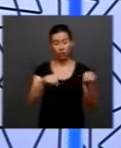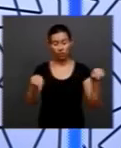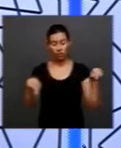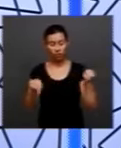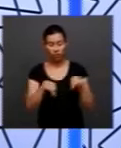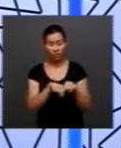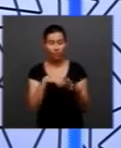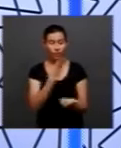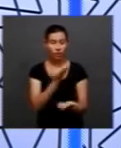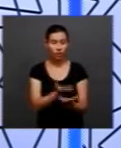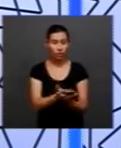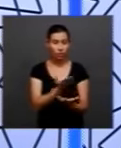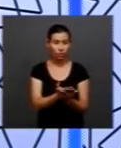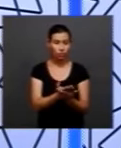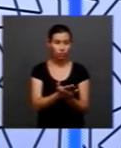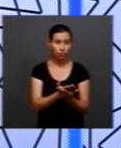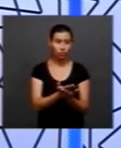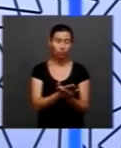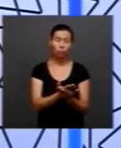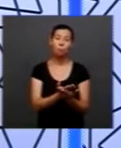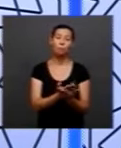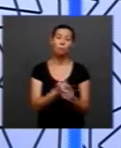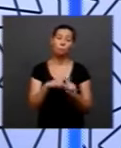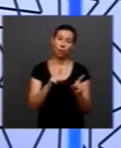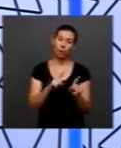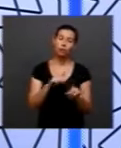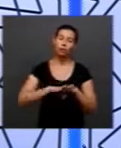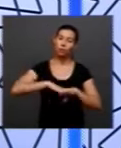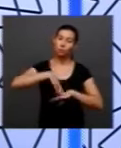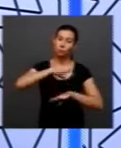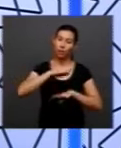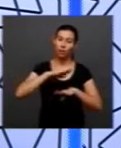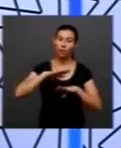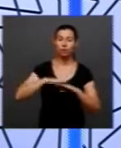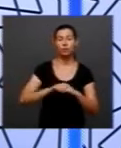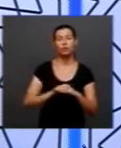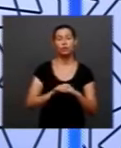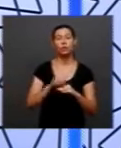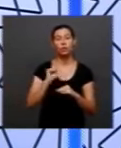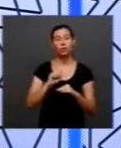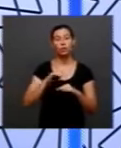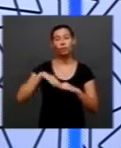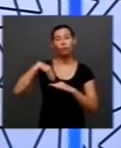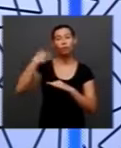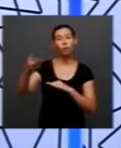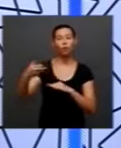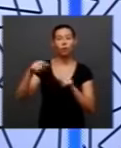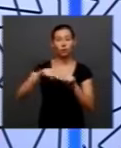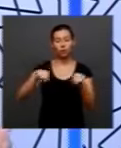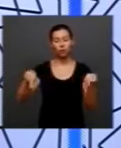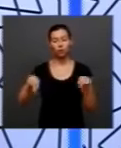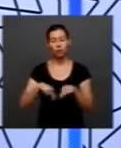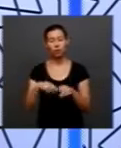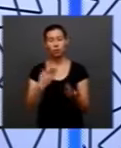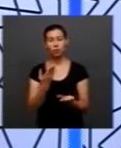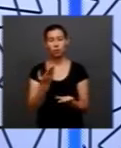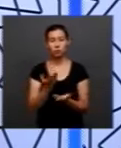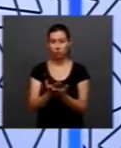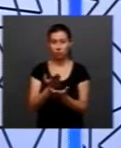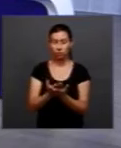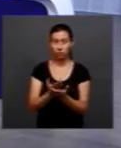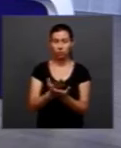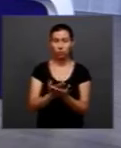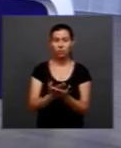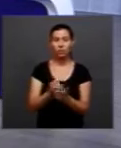gente não consegue transpor as paredes da sala de aula para uma transformação do processo universitário de socialização.